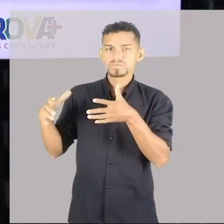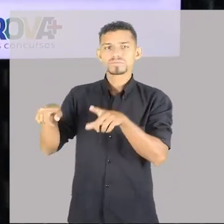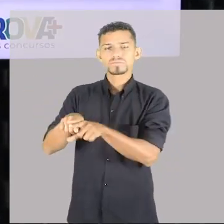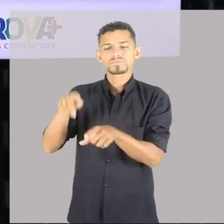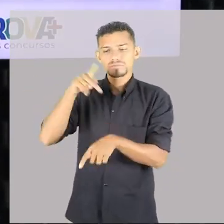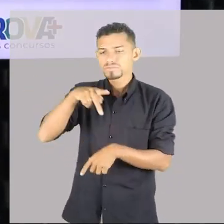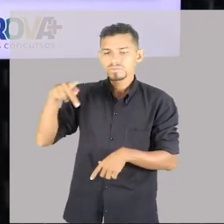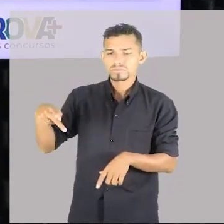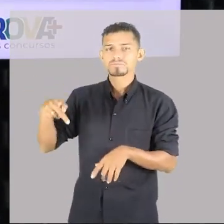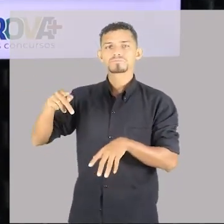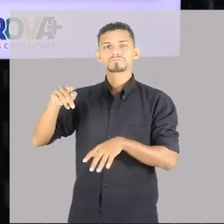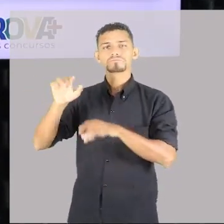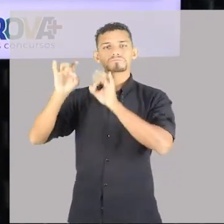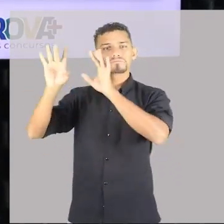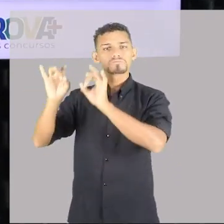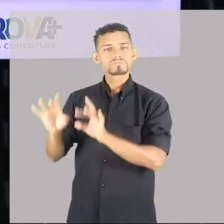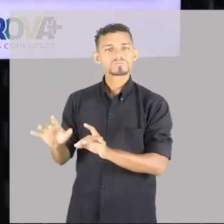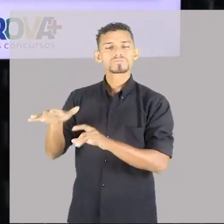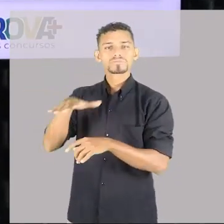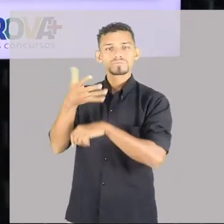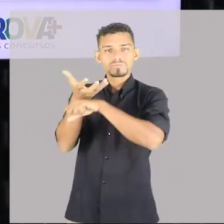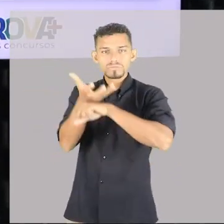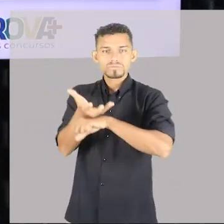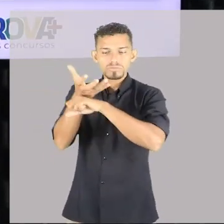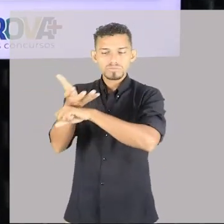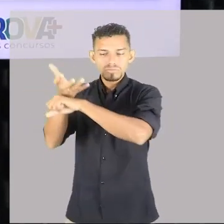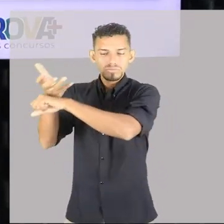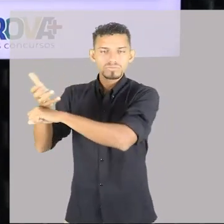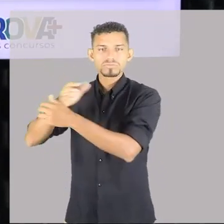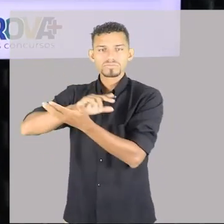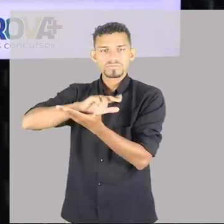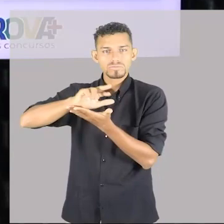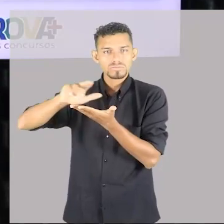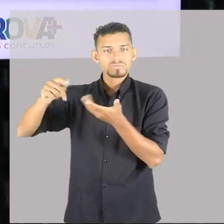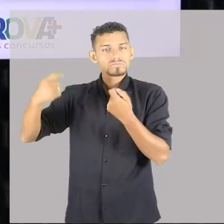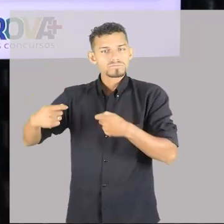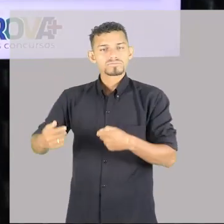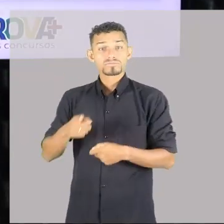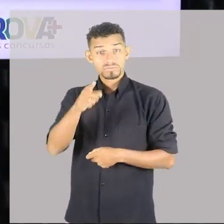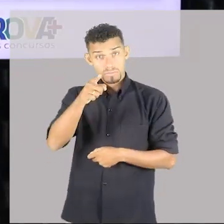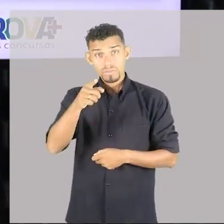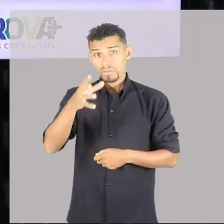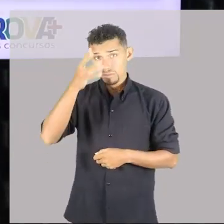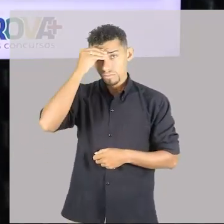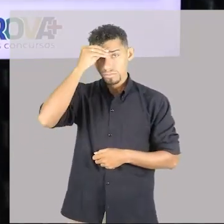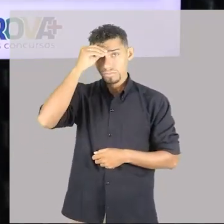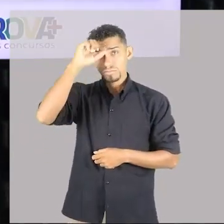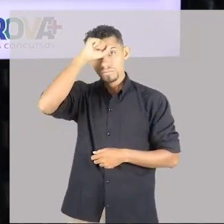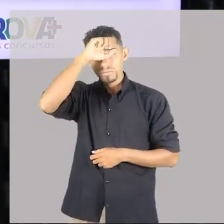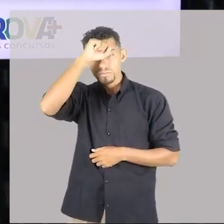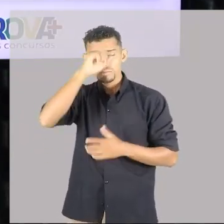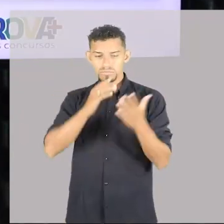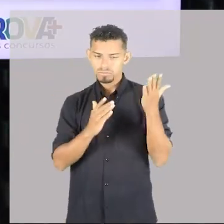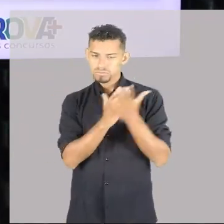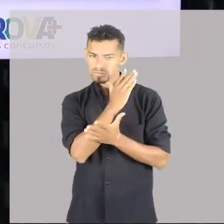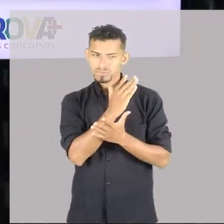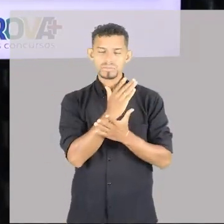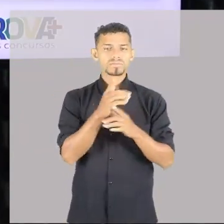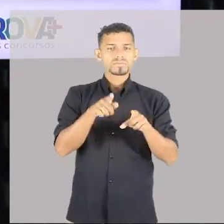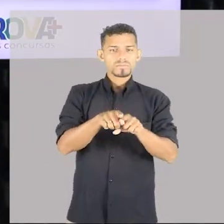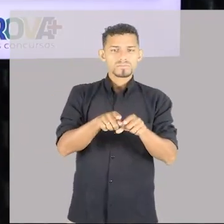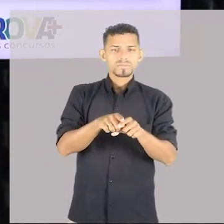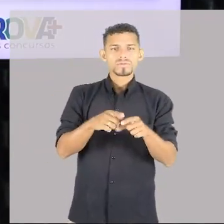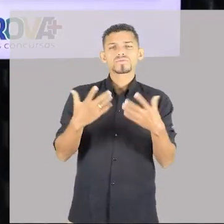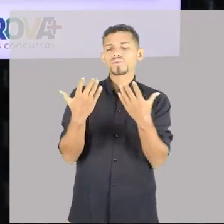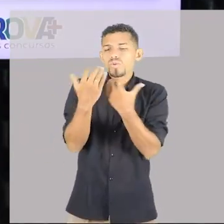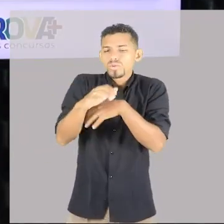professores especializados nas disciplinas necessárias para sua aprovação no concurso nacional unificado ou em outros concursos